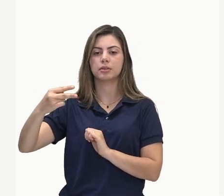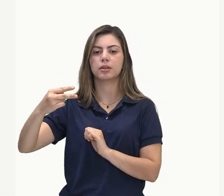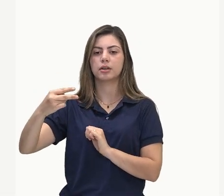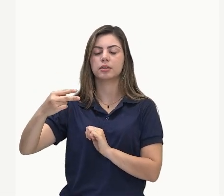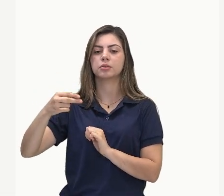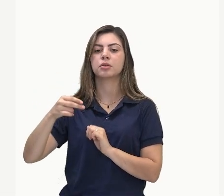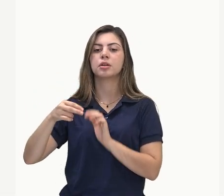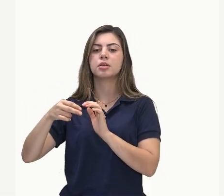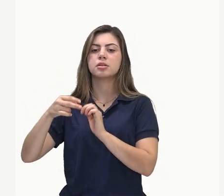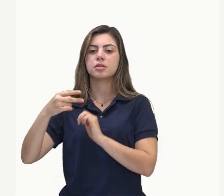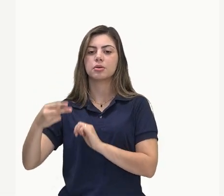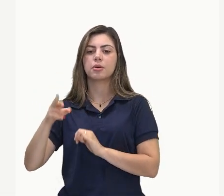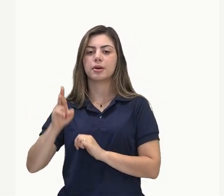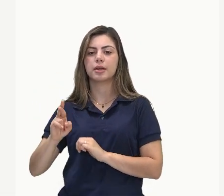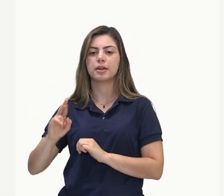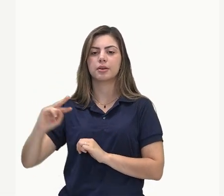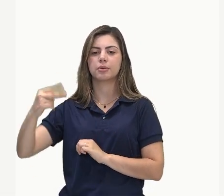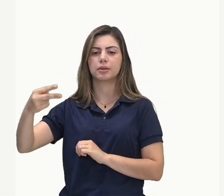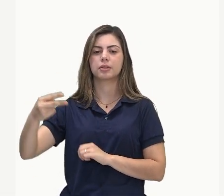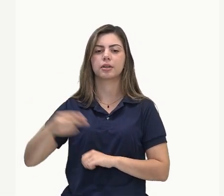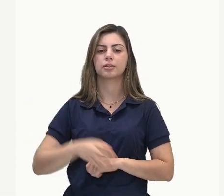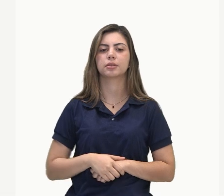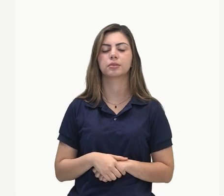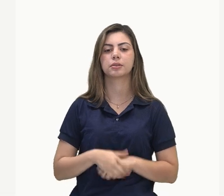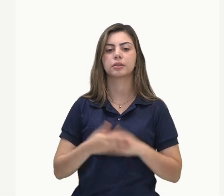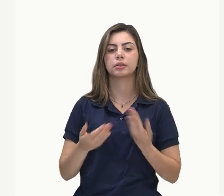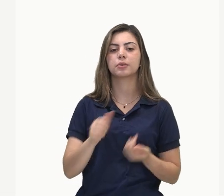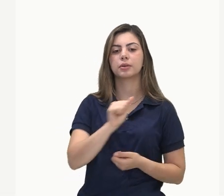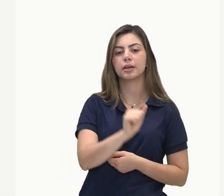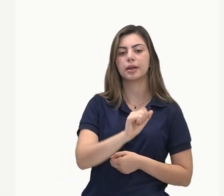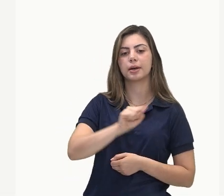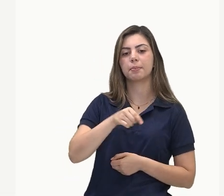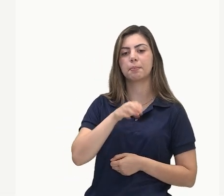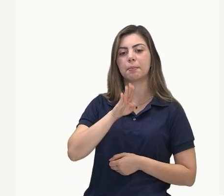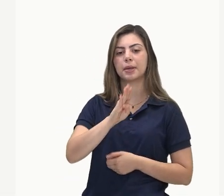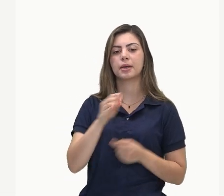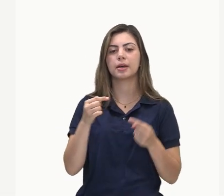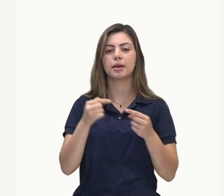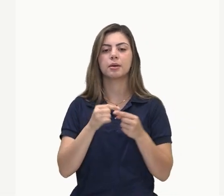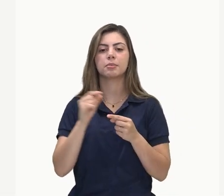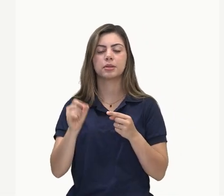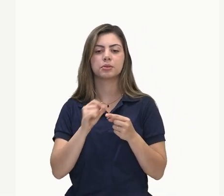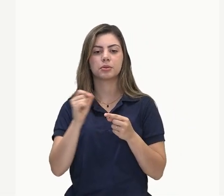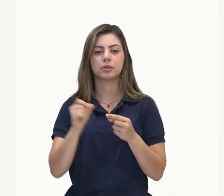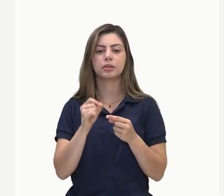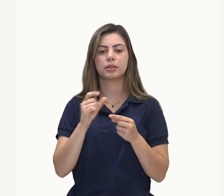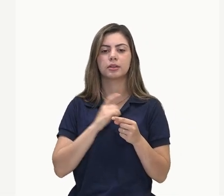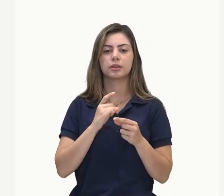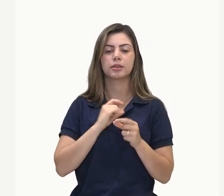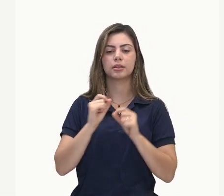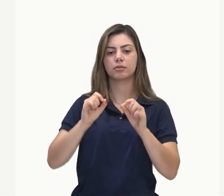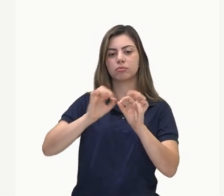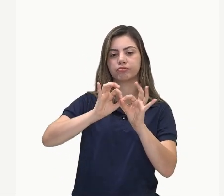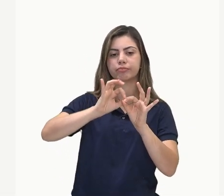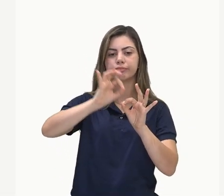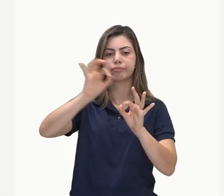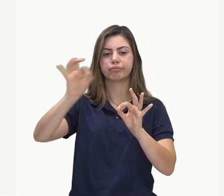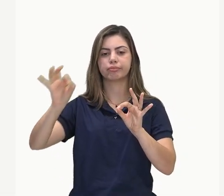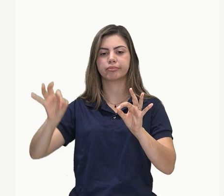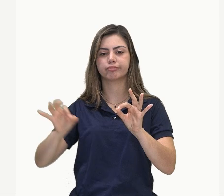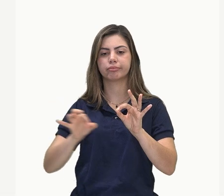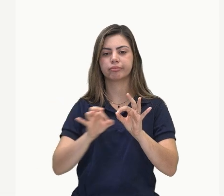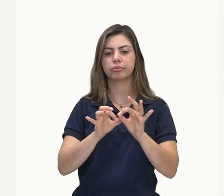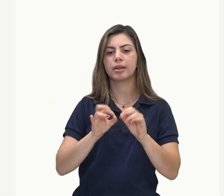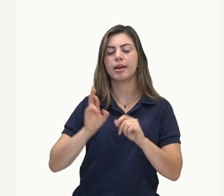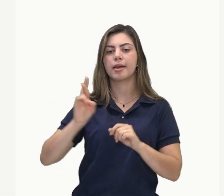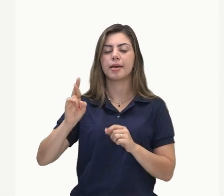AB é a coordenada do centro da circunferência e r vai ser o comprimento do raio. Revendo